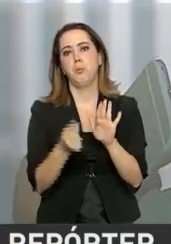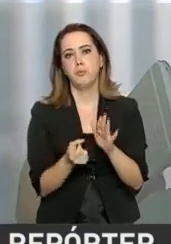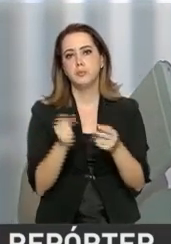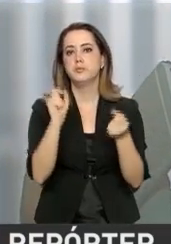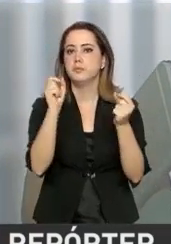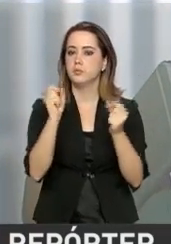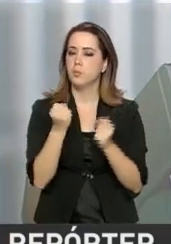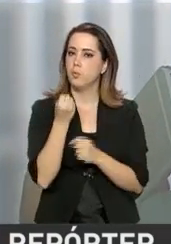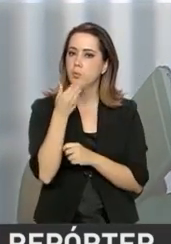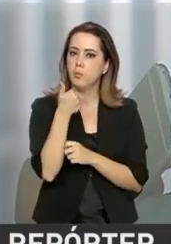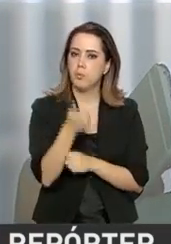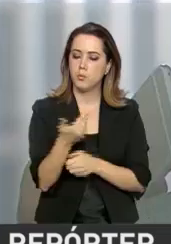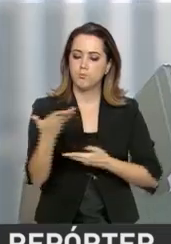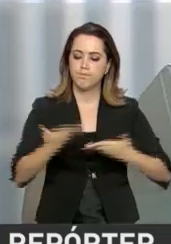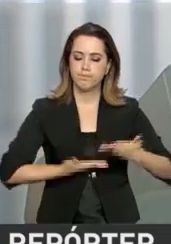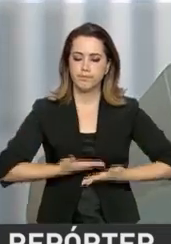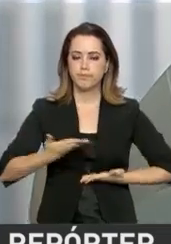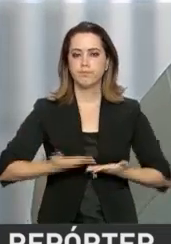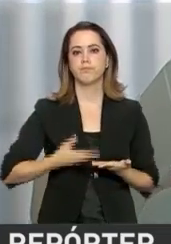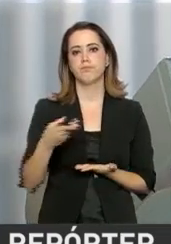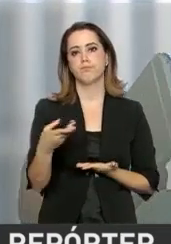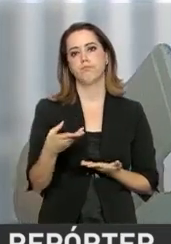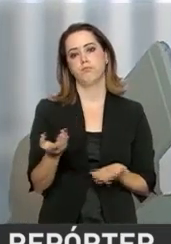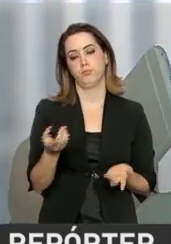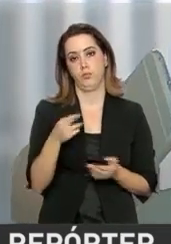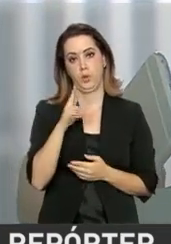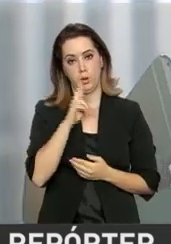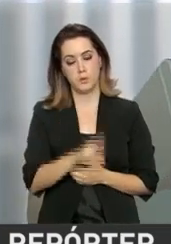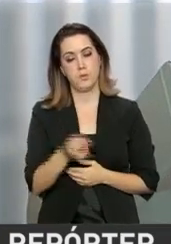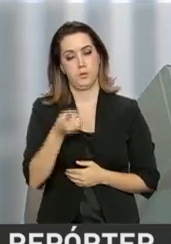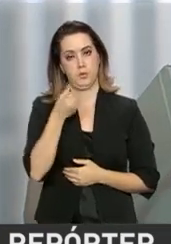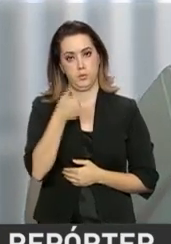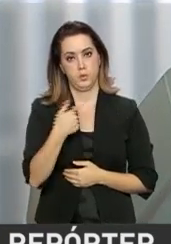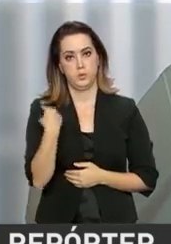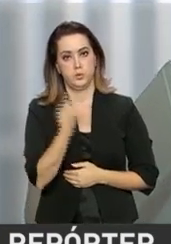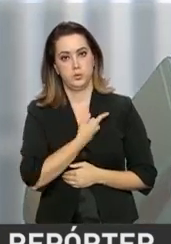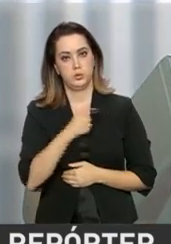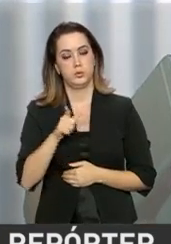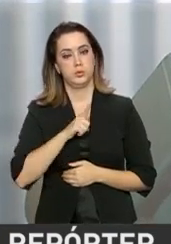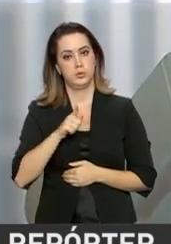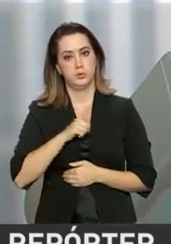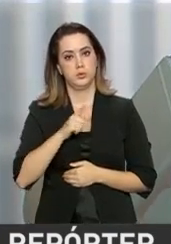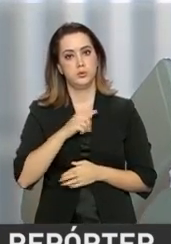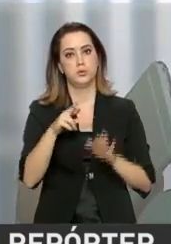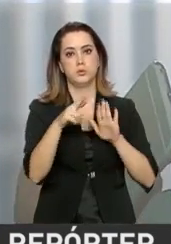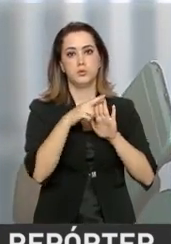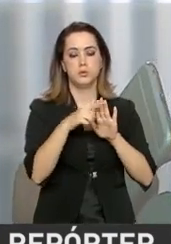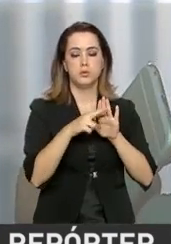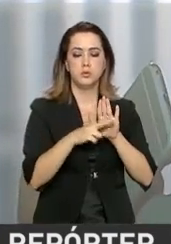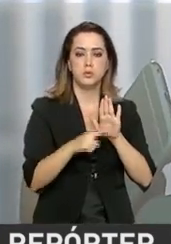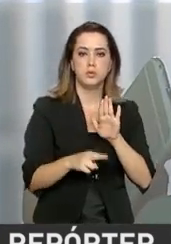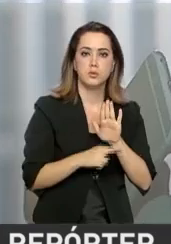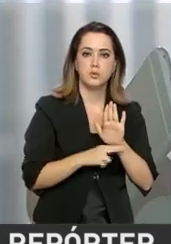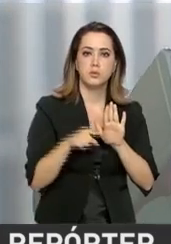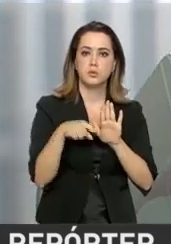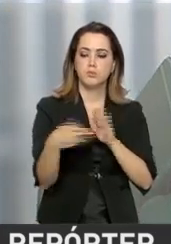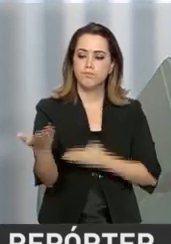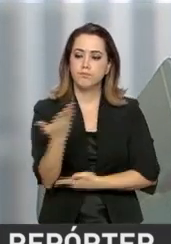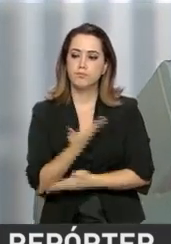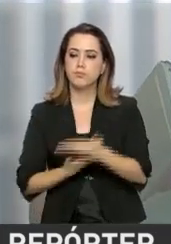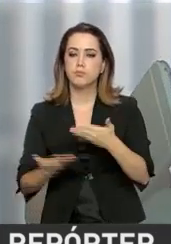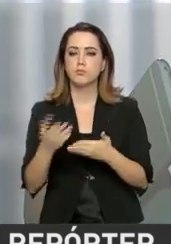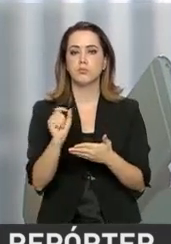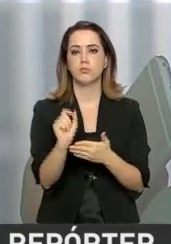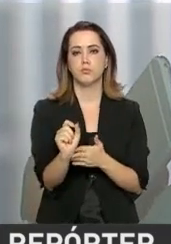de boas bons resultados que nós tenhamos esse procedimento é concorrencial